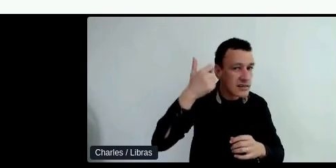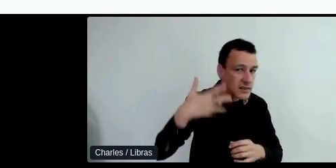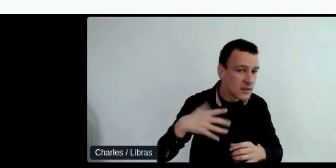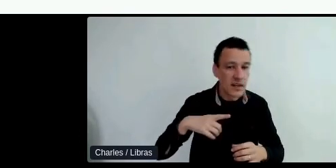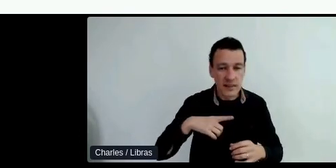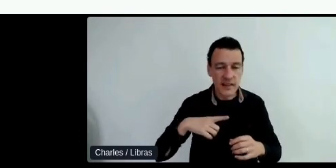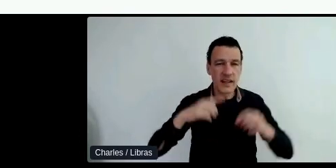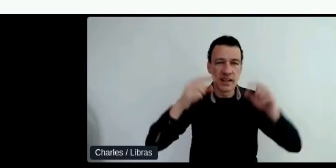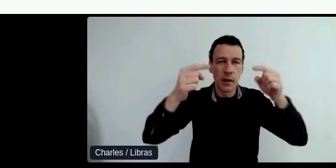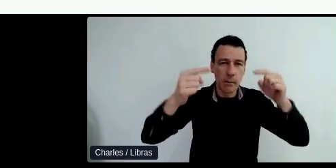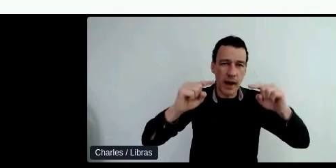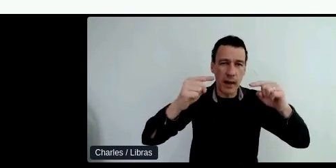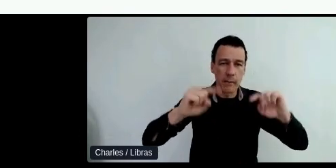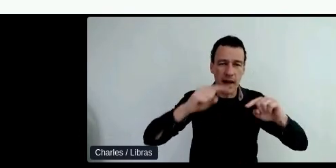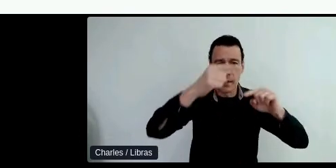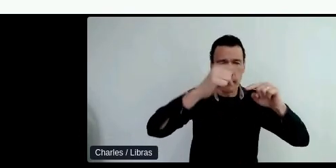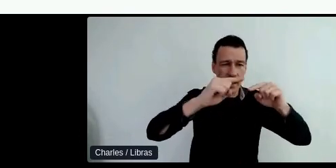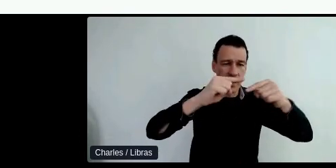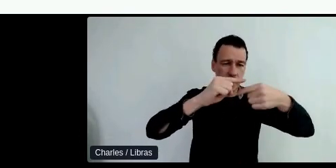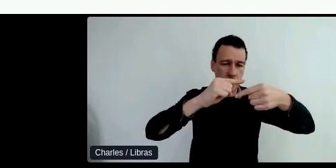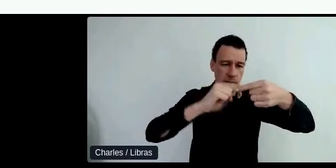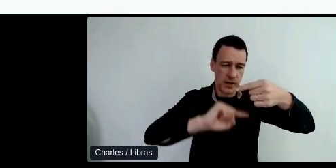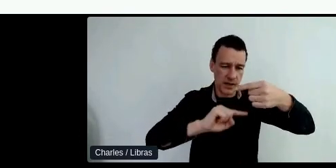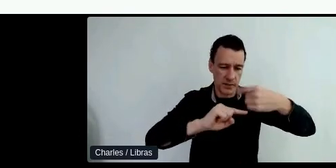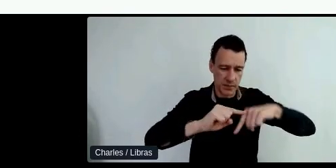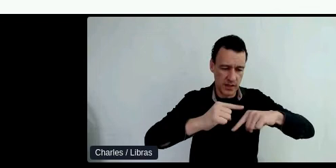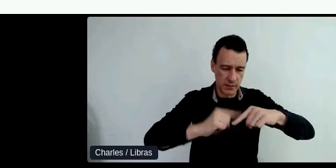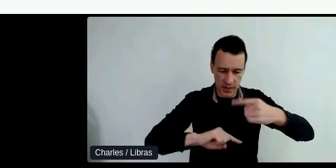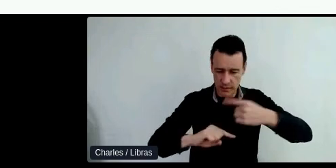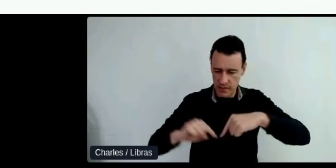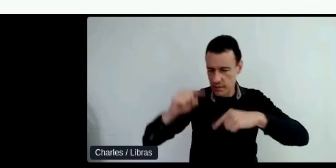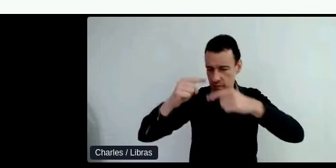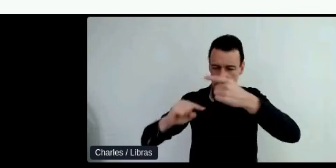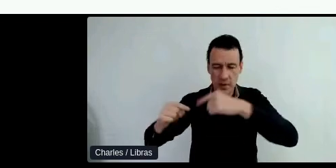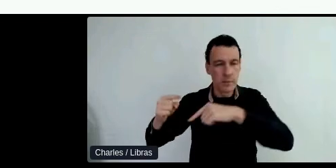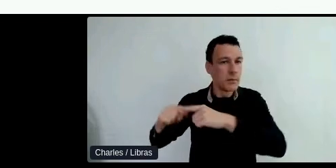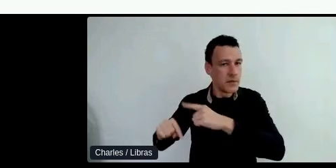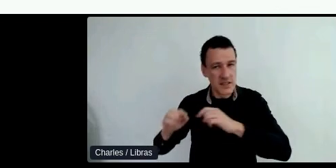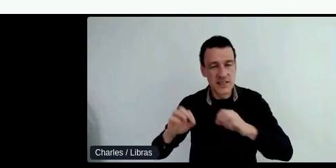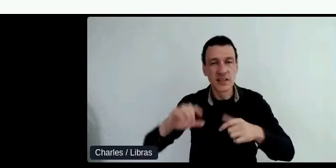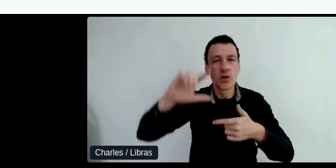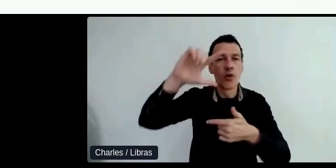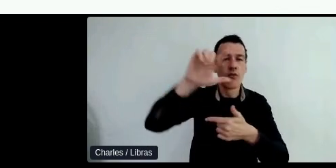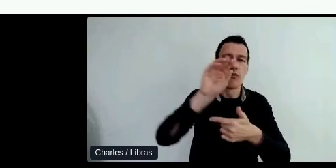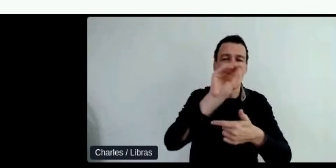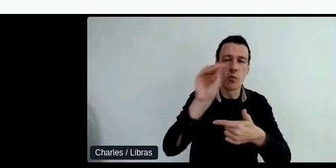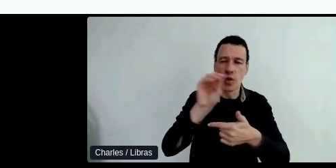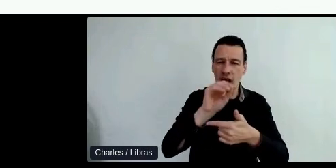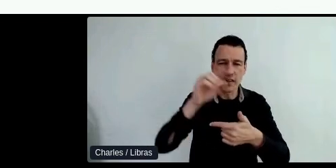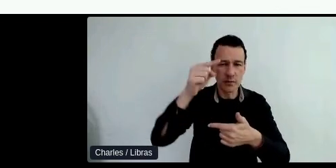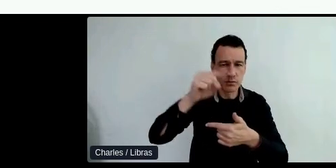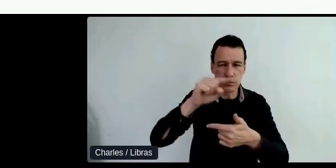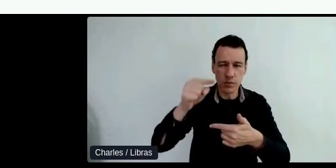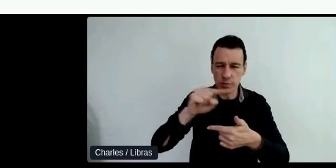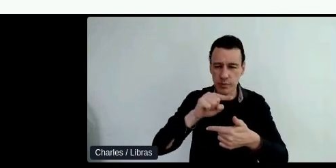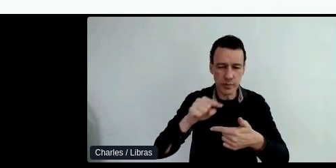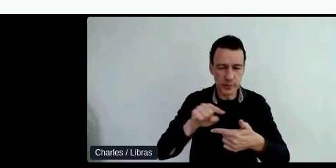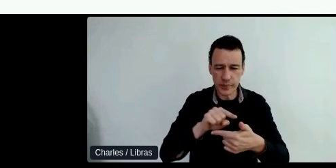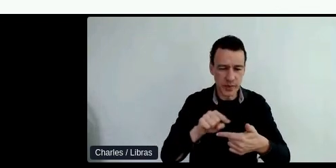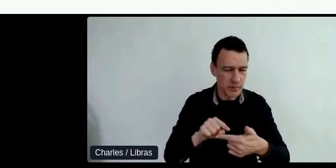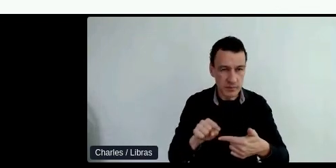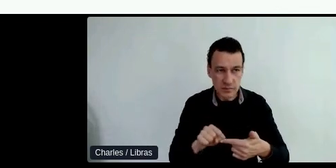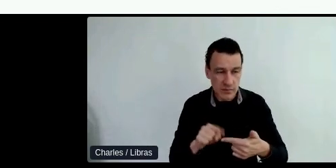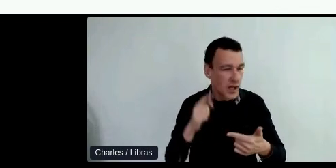por botões, vai navegar pelos formulários de forma correta, eu vou ter todas as informações.